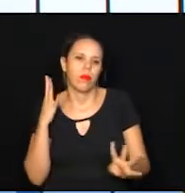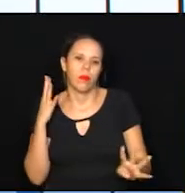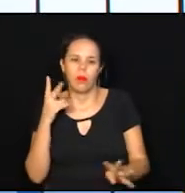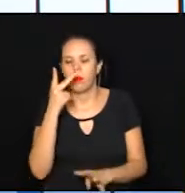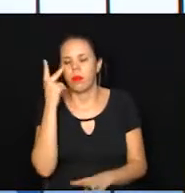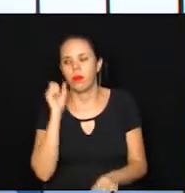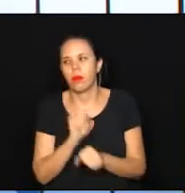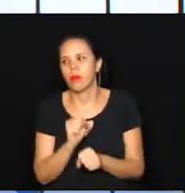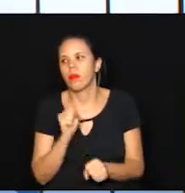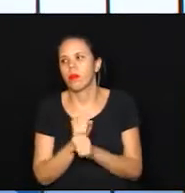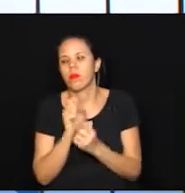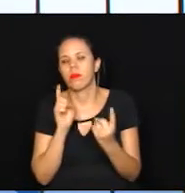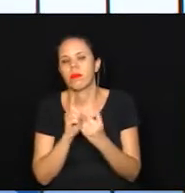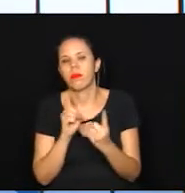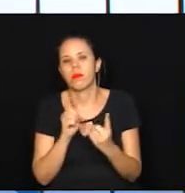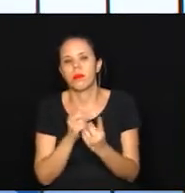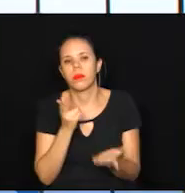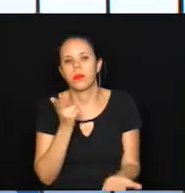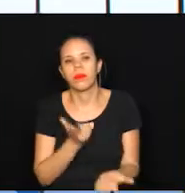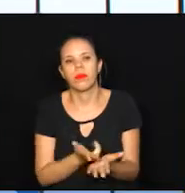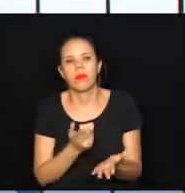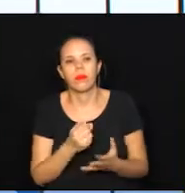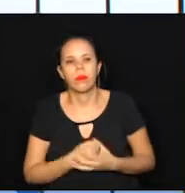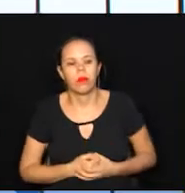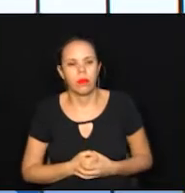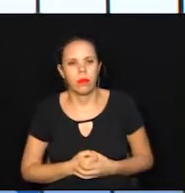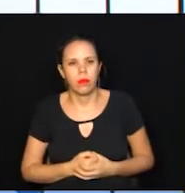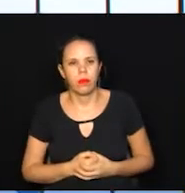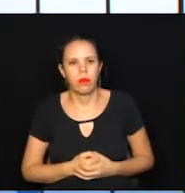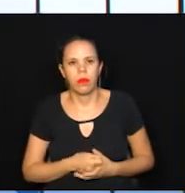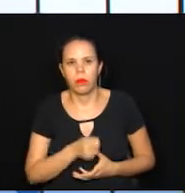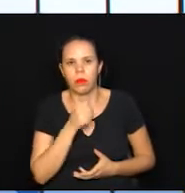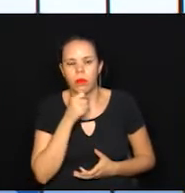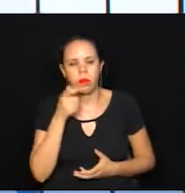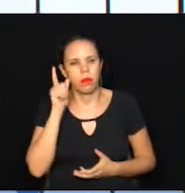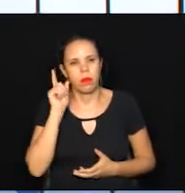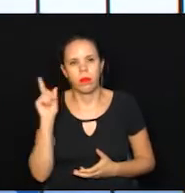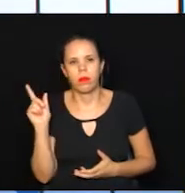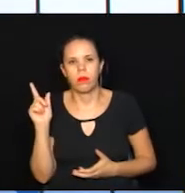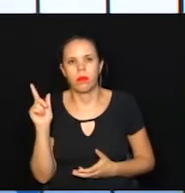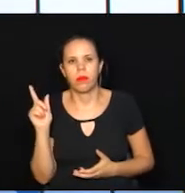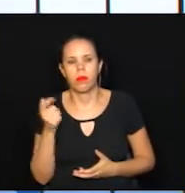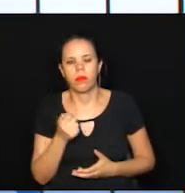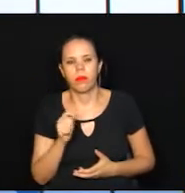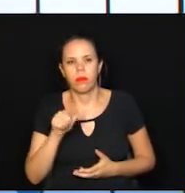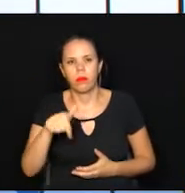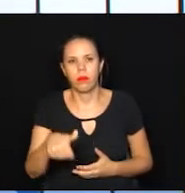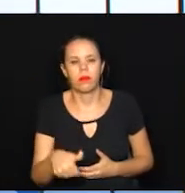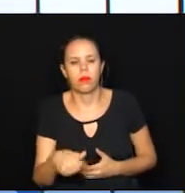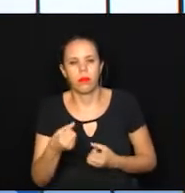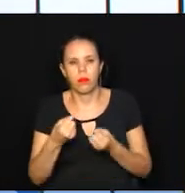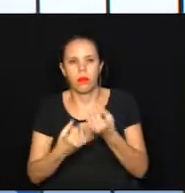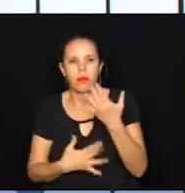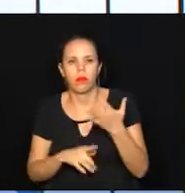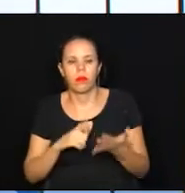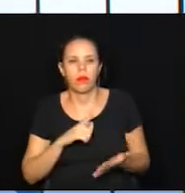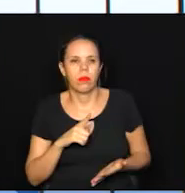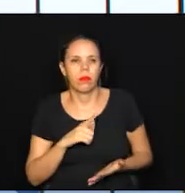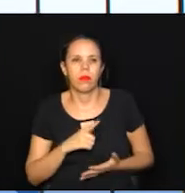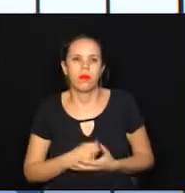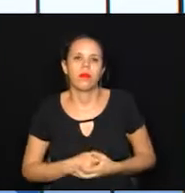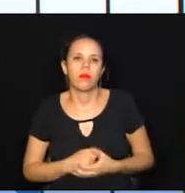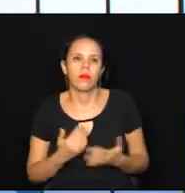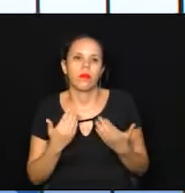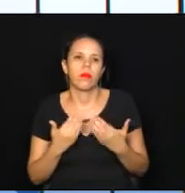aguardando para serem internadas. E ainda ontem, um pouco depois ainda desse relatório, nós tivemos aí